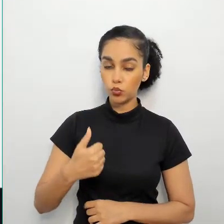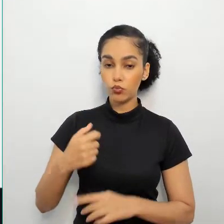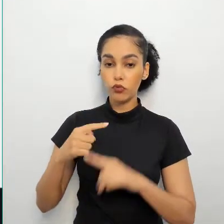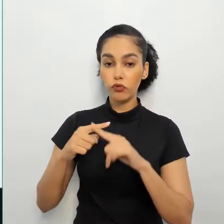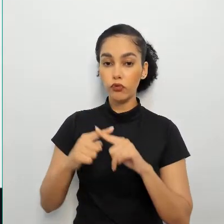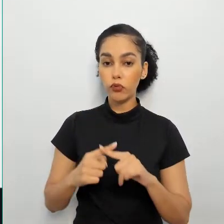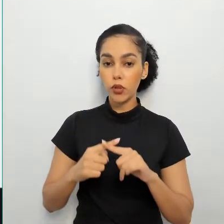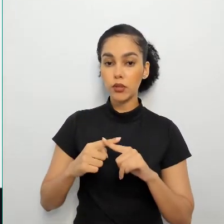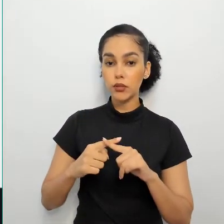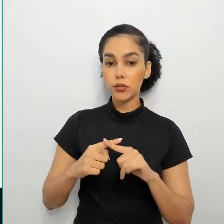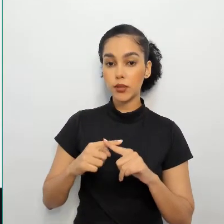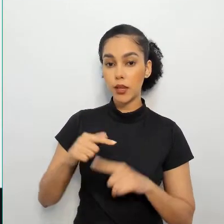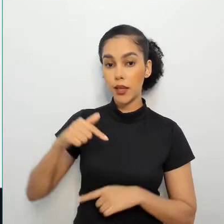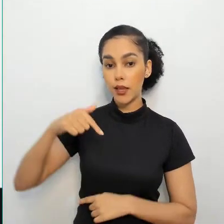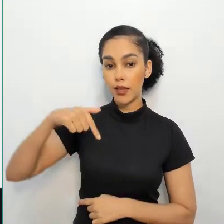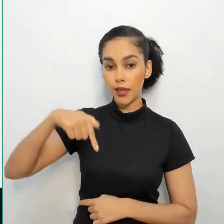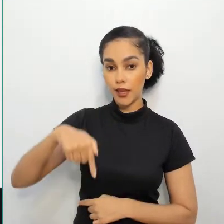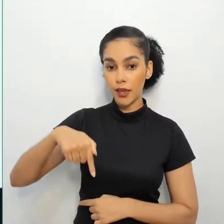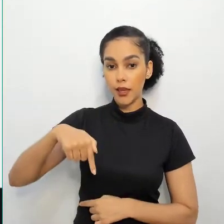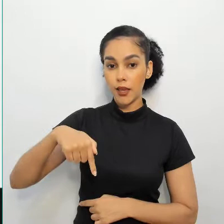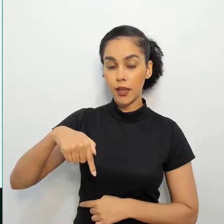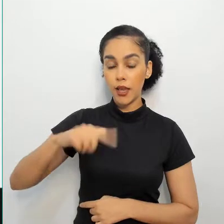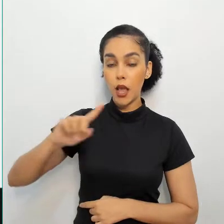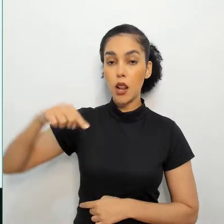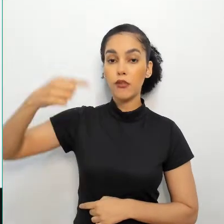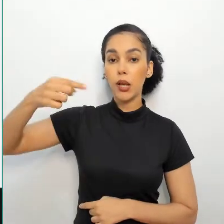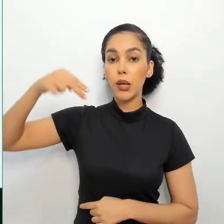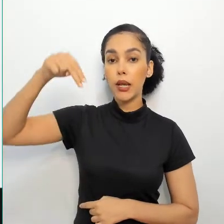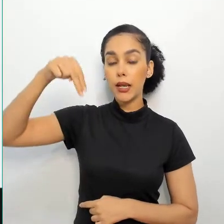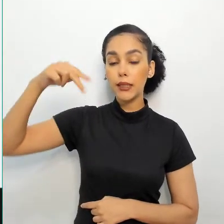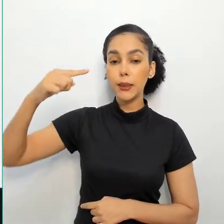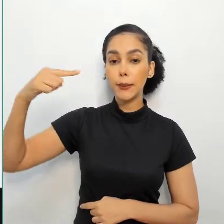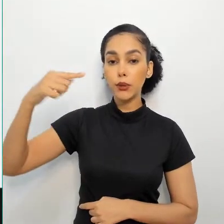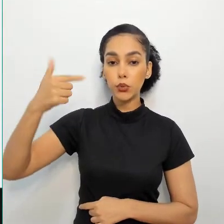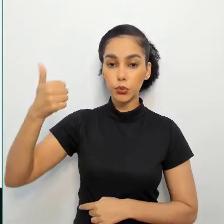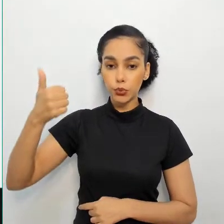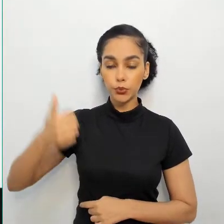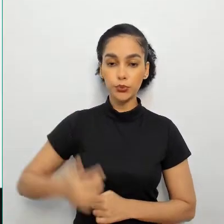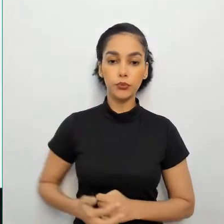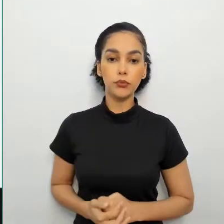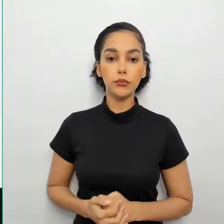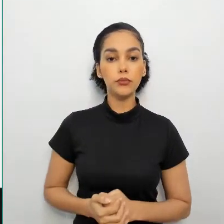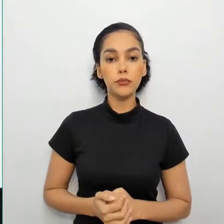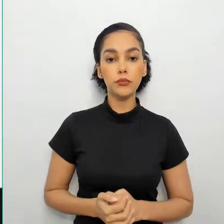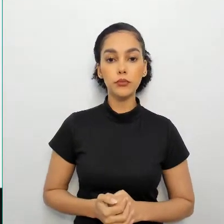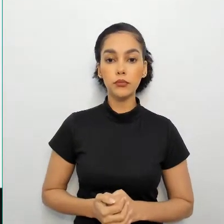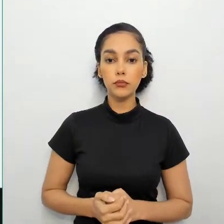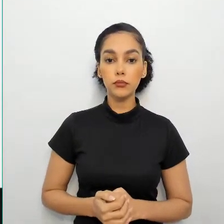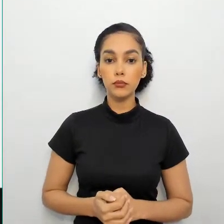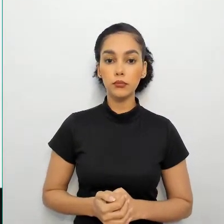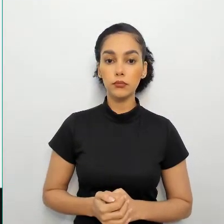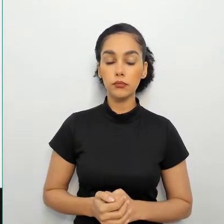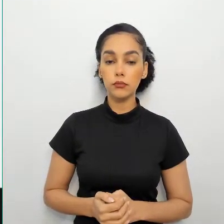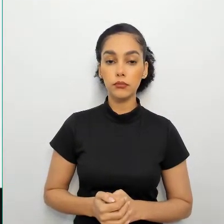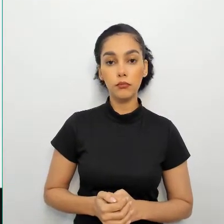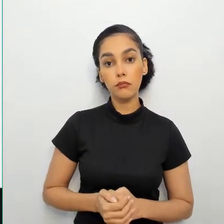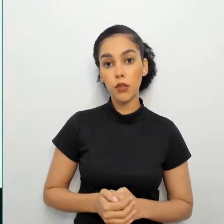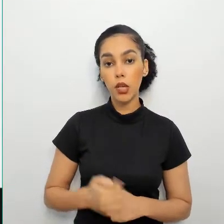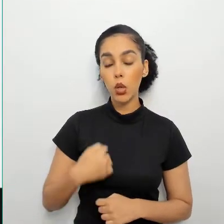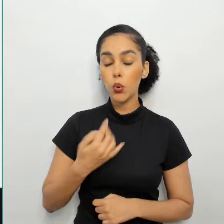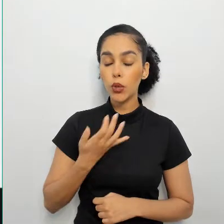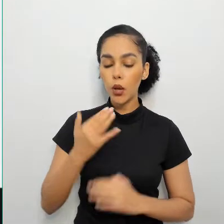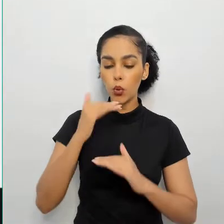1. Você não precisa lembrar dessa fórmula para responder esse problema, mas assim vai diretamente. Centésimo